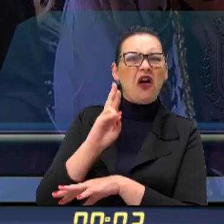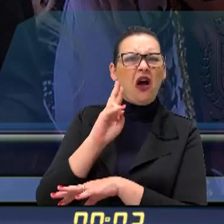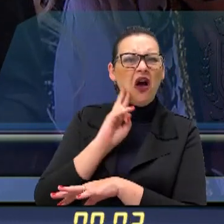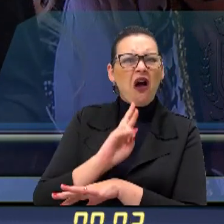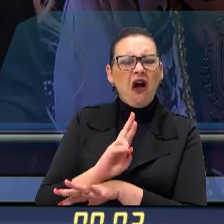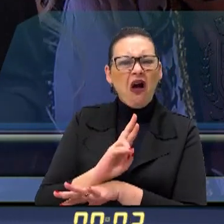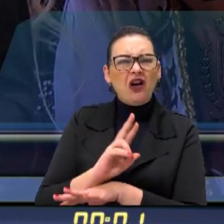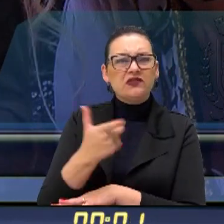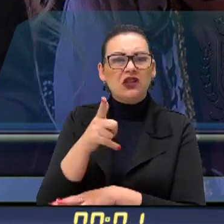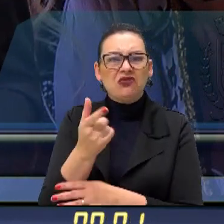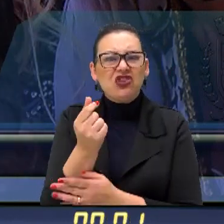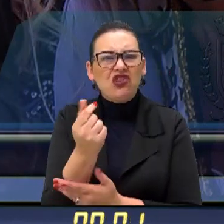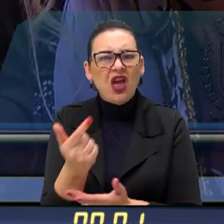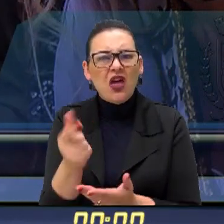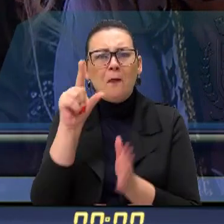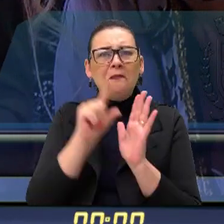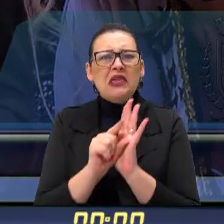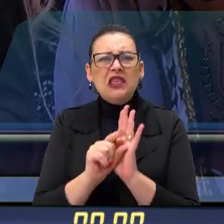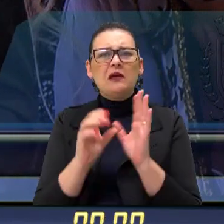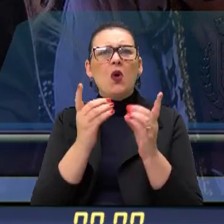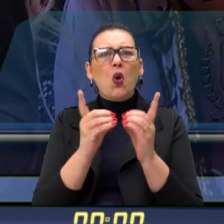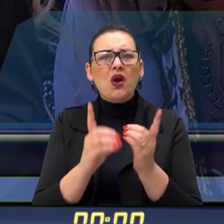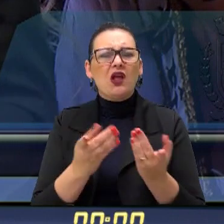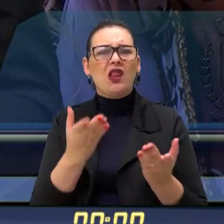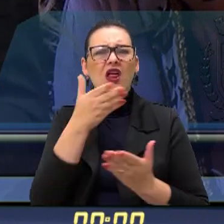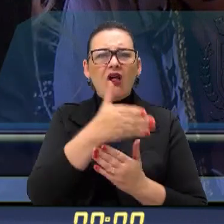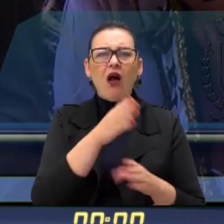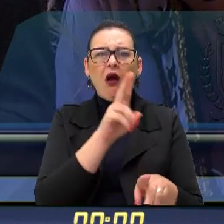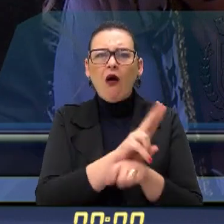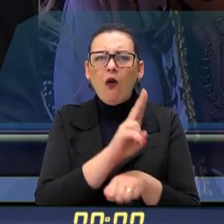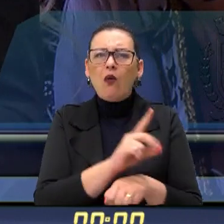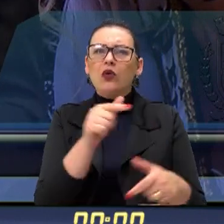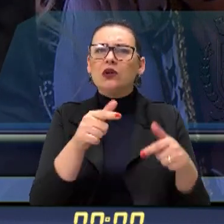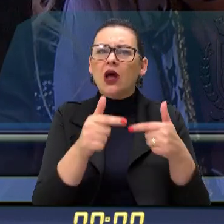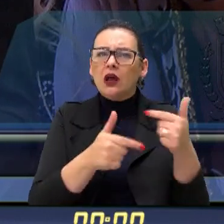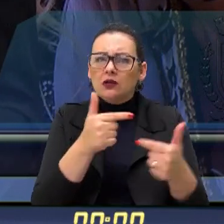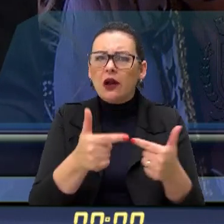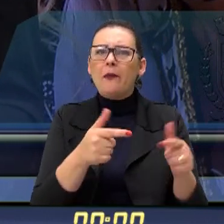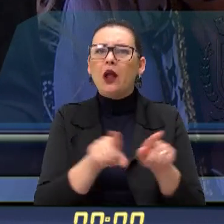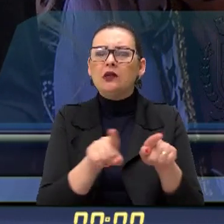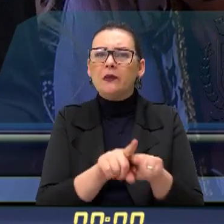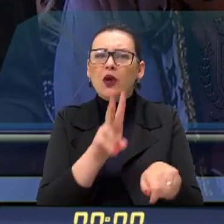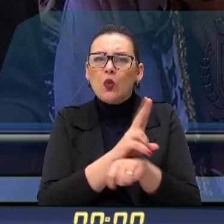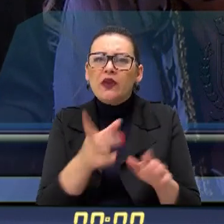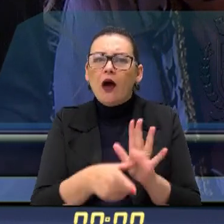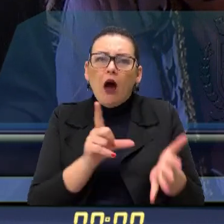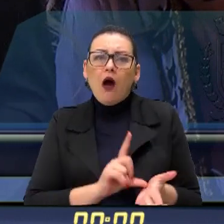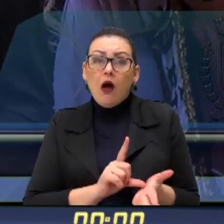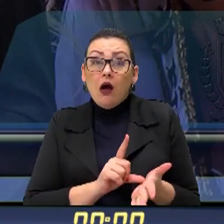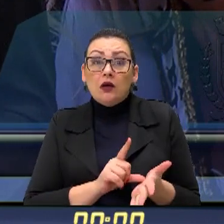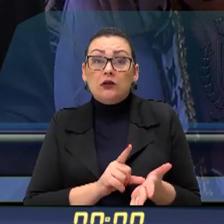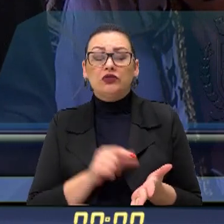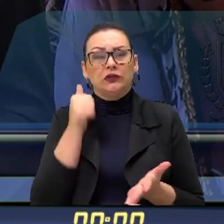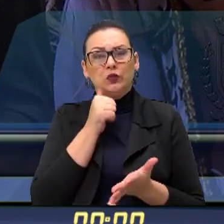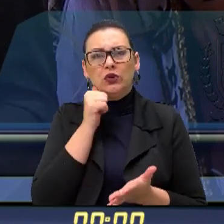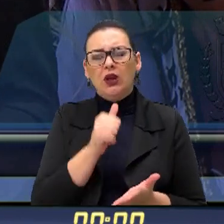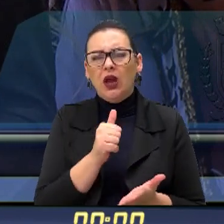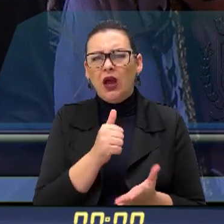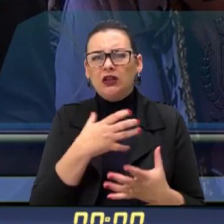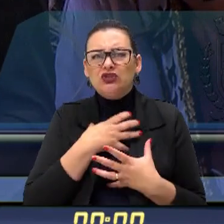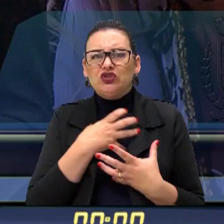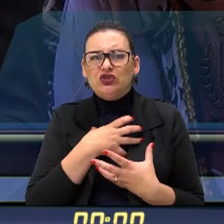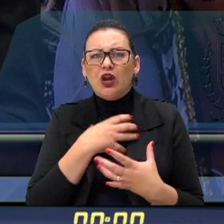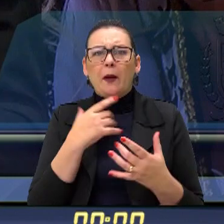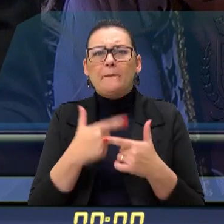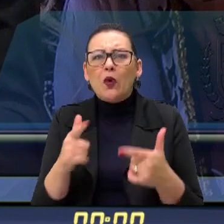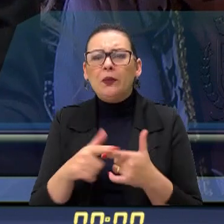dinheiro, tá? Um mínimo, que é uma coordenadora, para cuidar também da prevenção das mulheres em situação